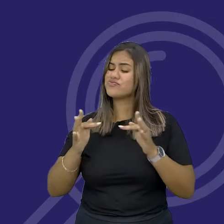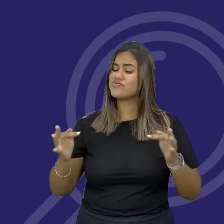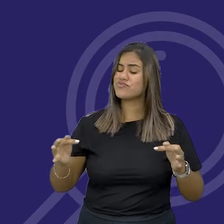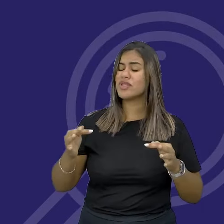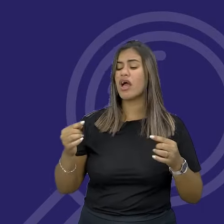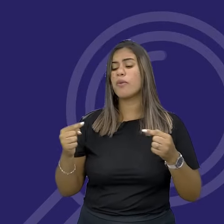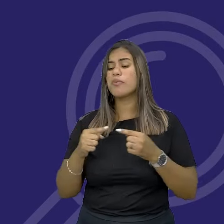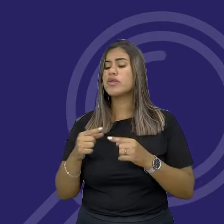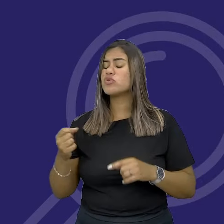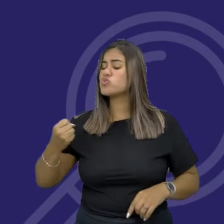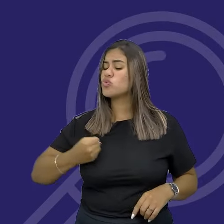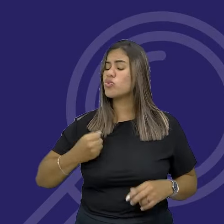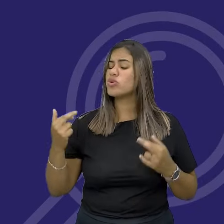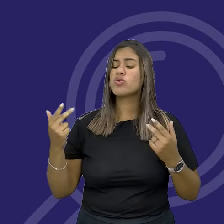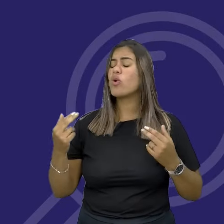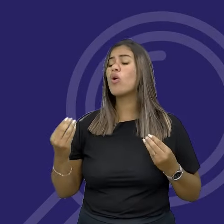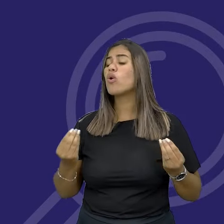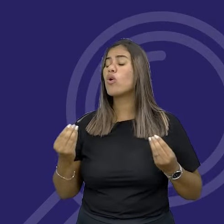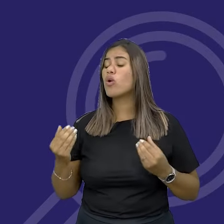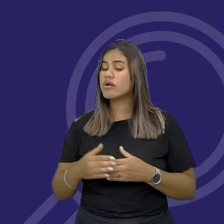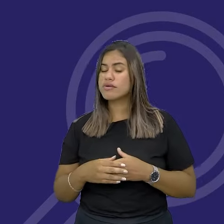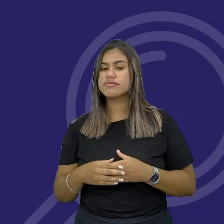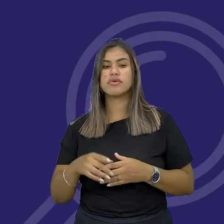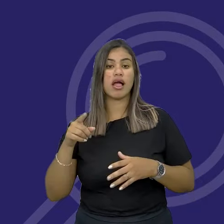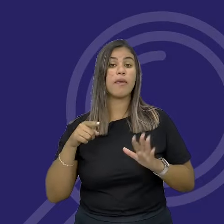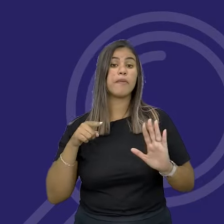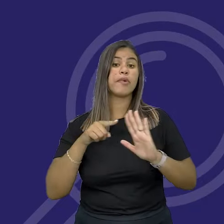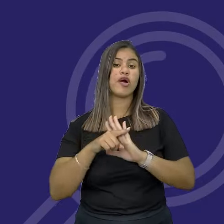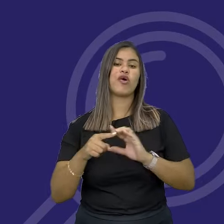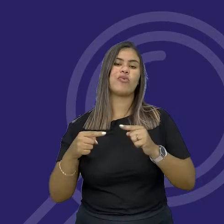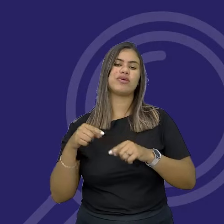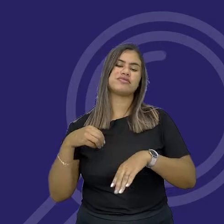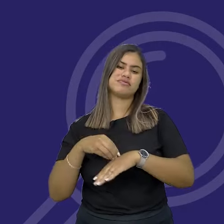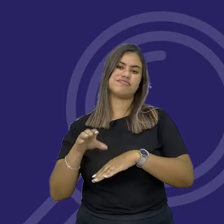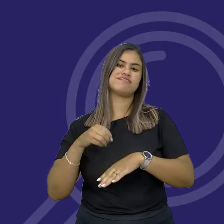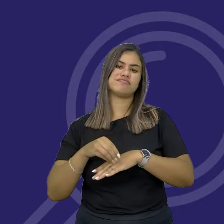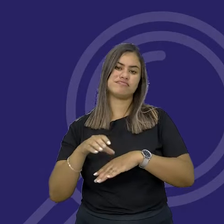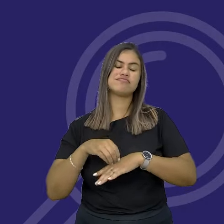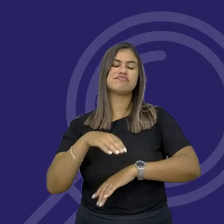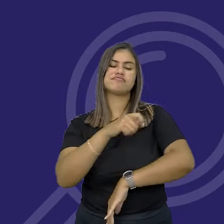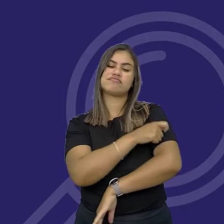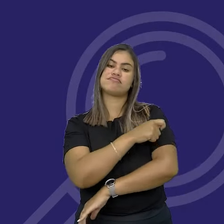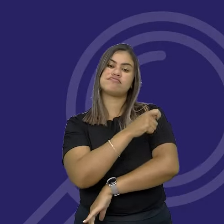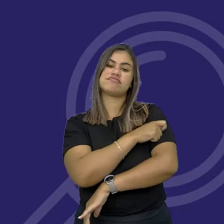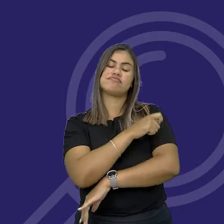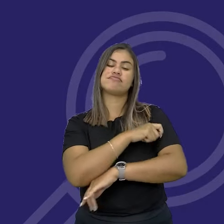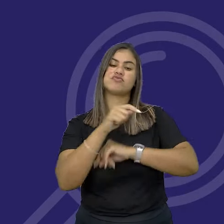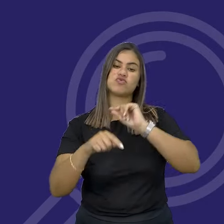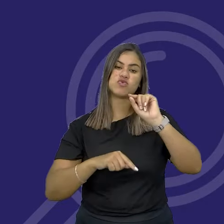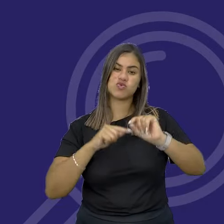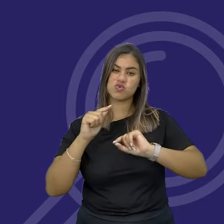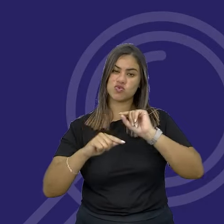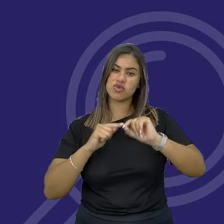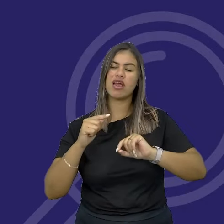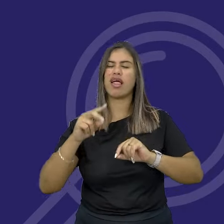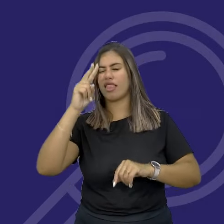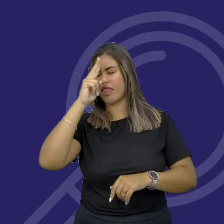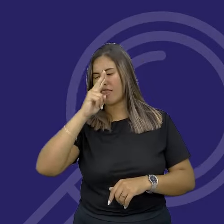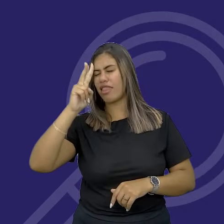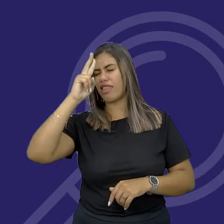iguais? Ele pode dar essas questões para que o aluno vai